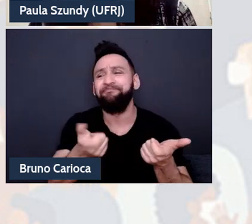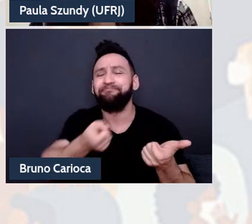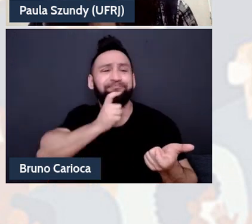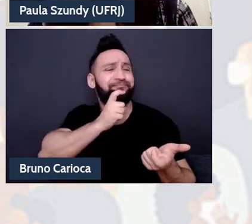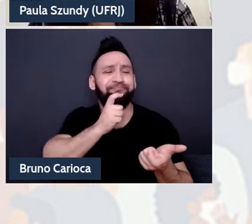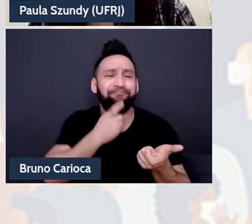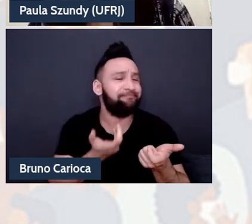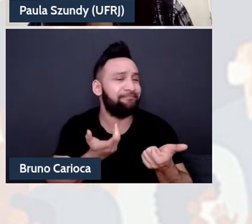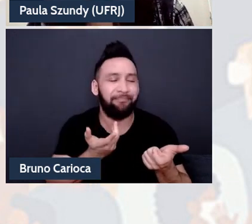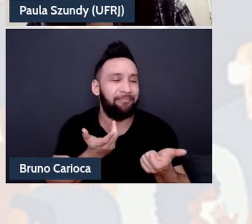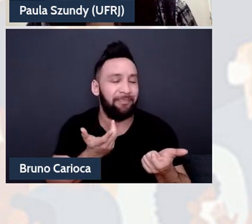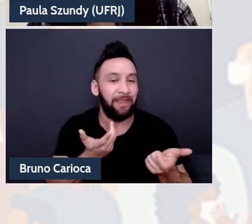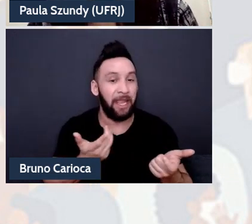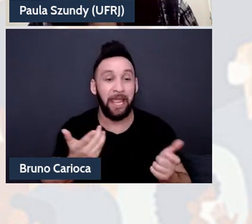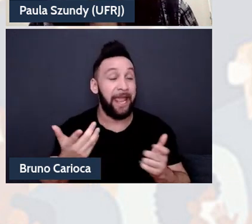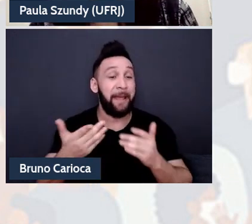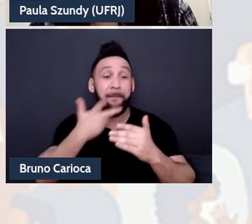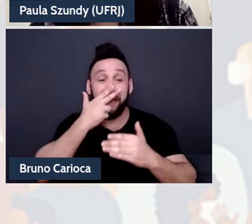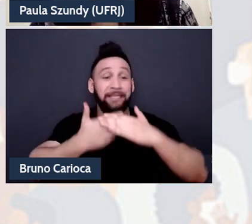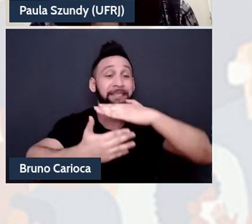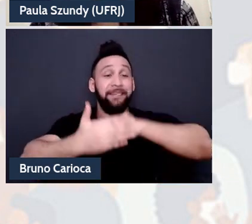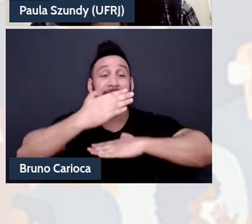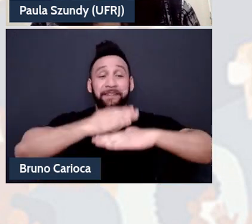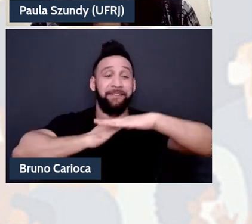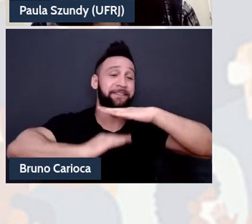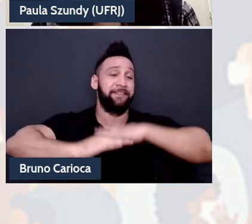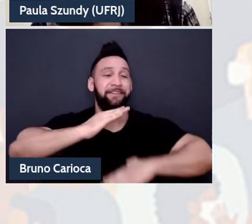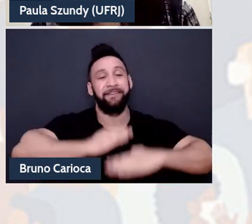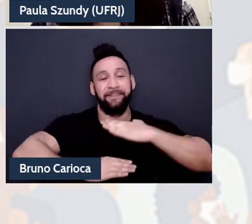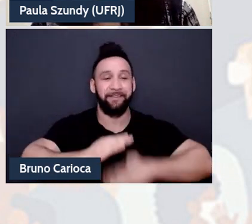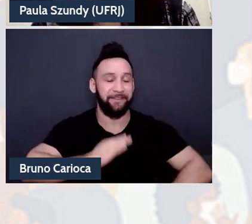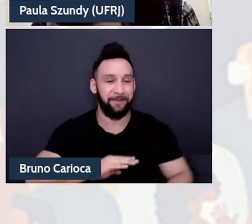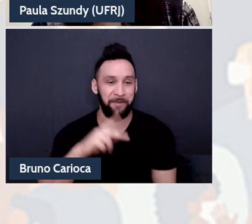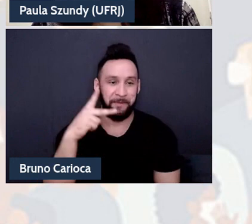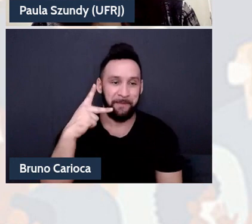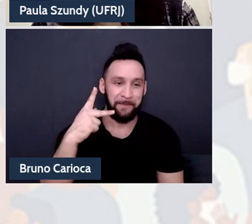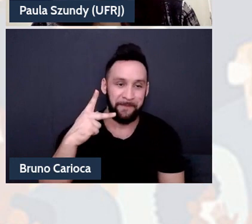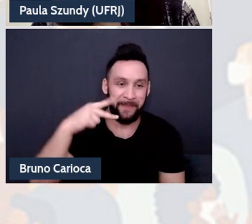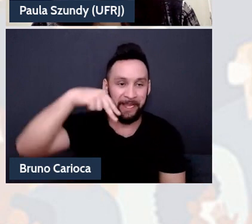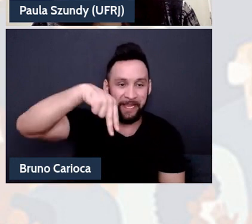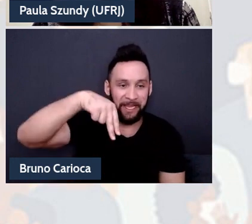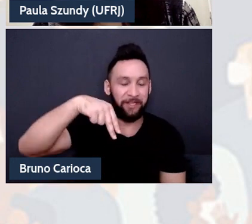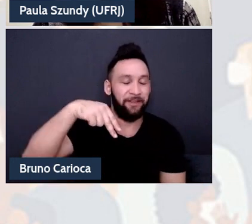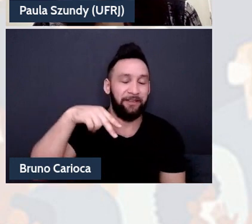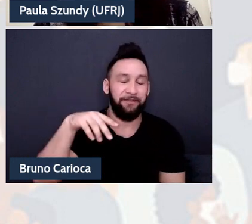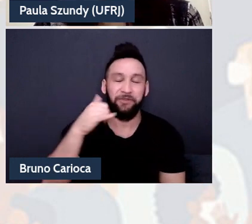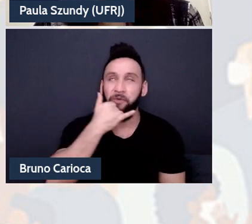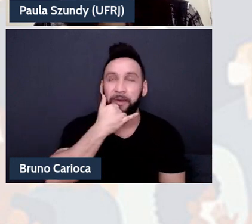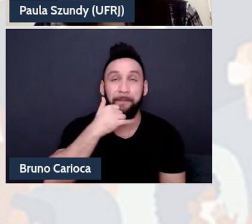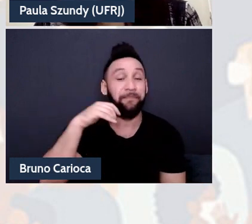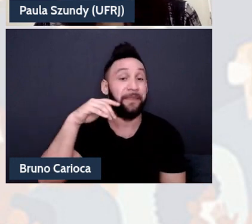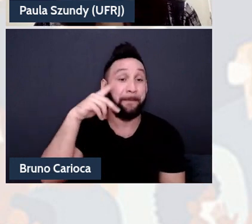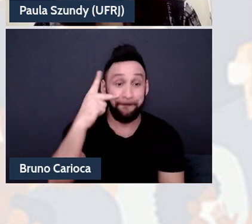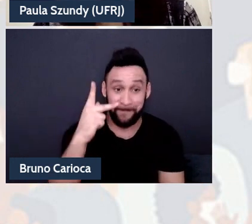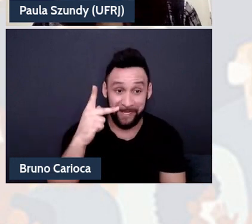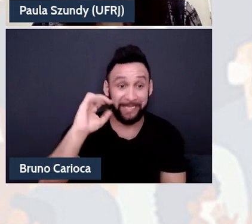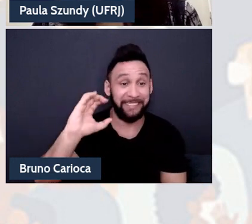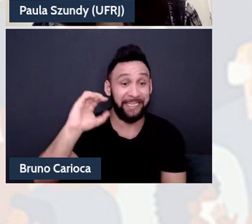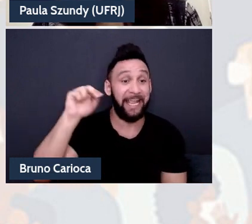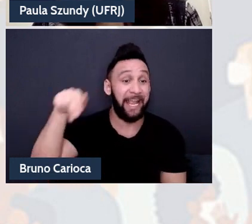a documentos como o PNLD, né, o PNLD não, os PCNs,